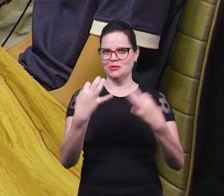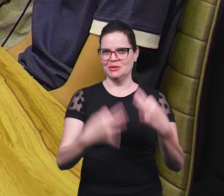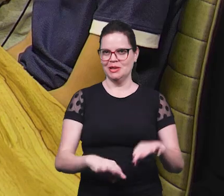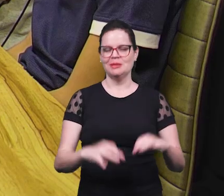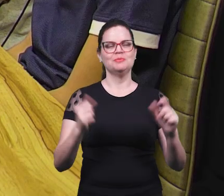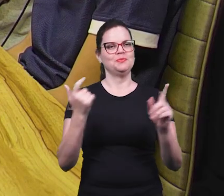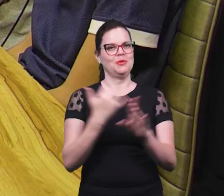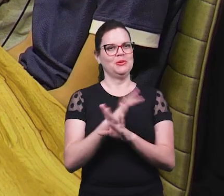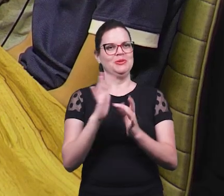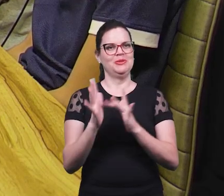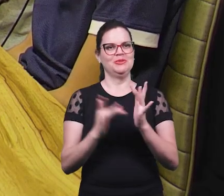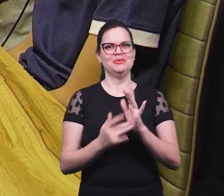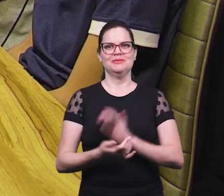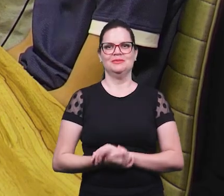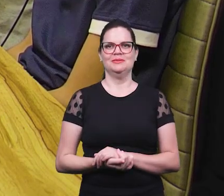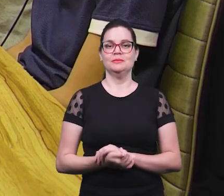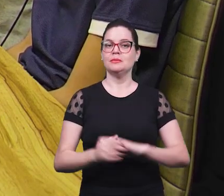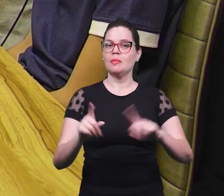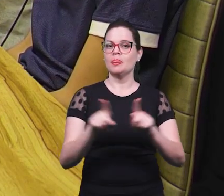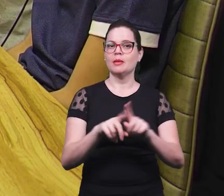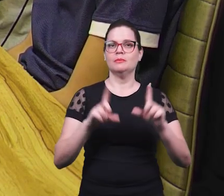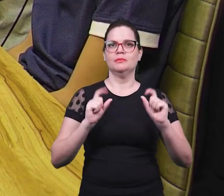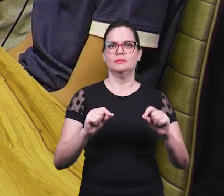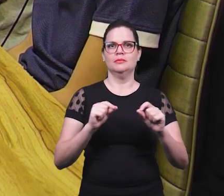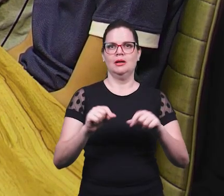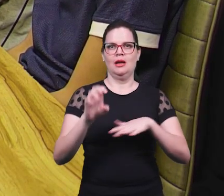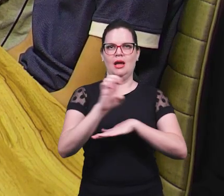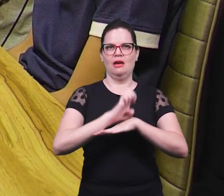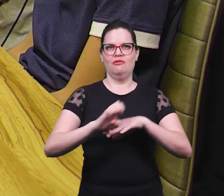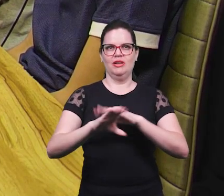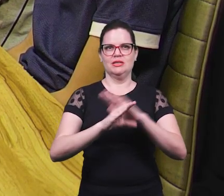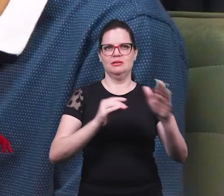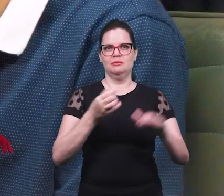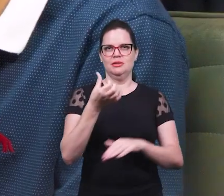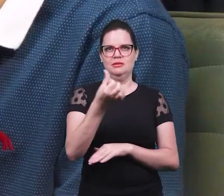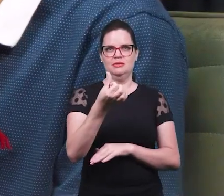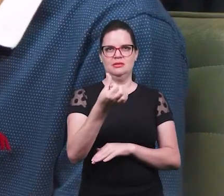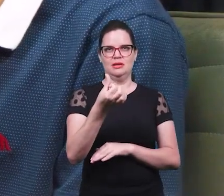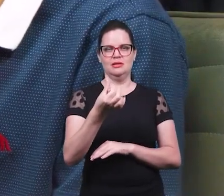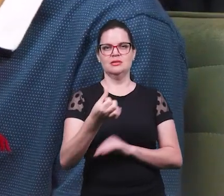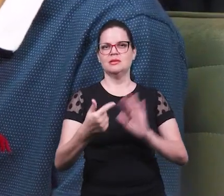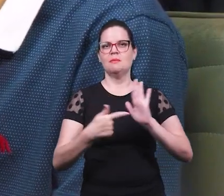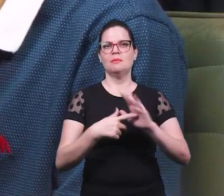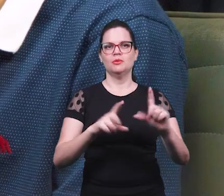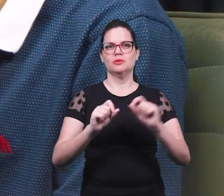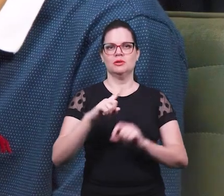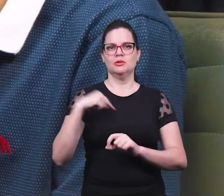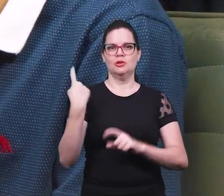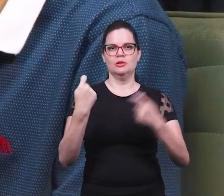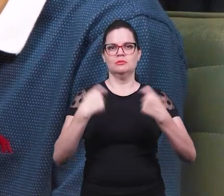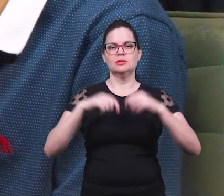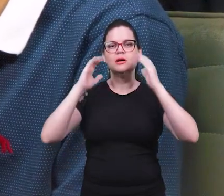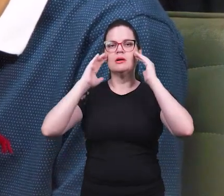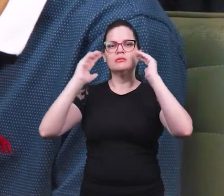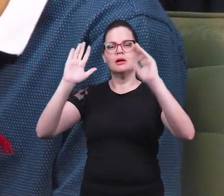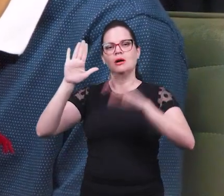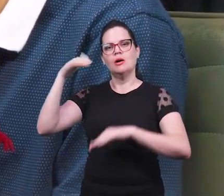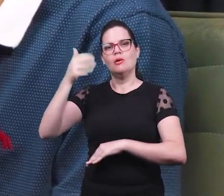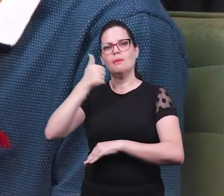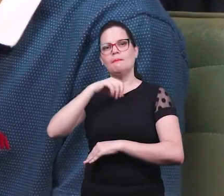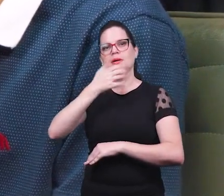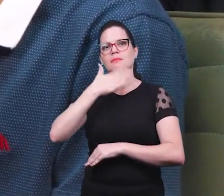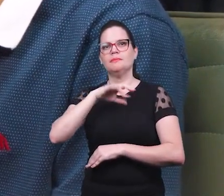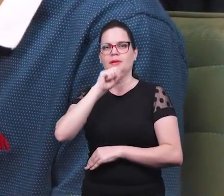engrandecedor, né? Até porque também, em Efésios 6, se eu não me engano, fala que nós devemos honrar o pai e a mãe,